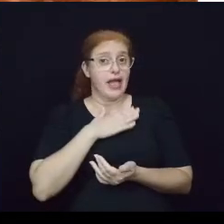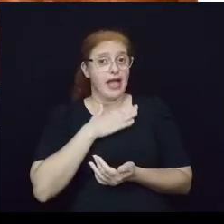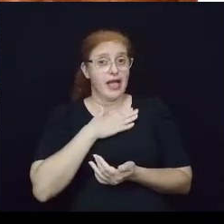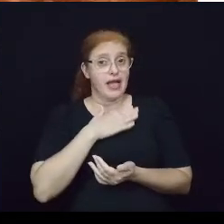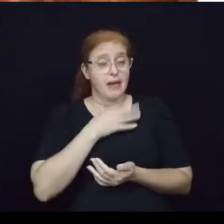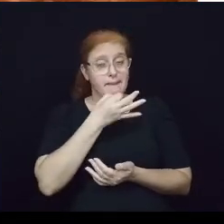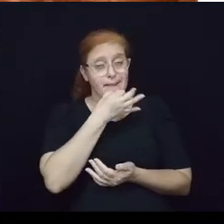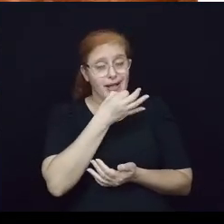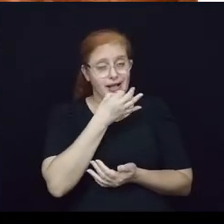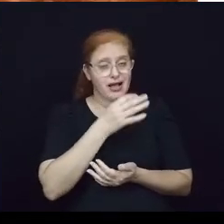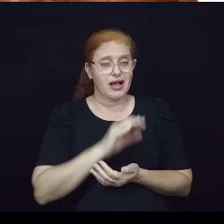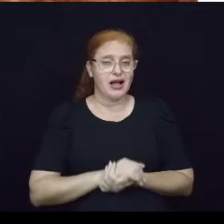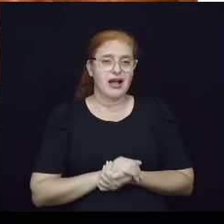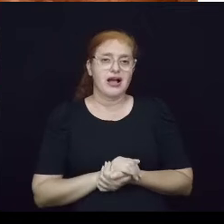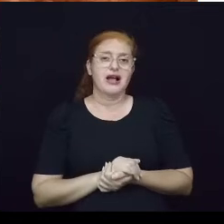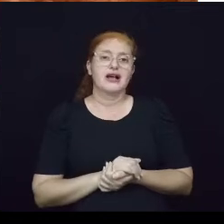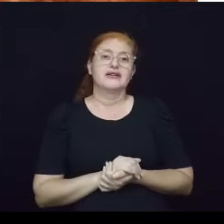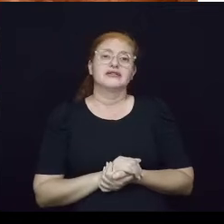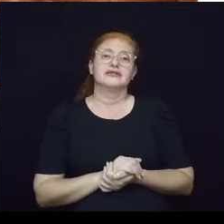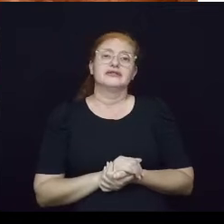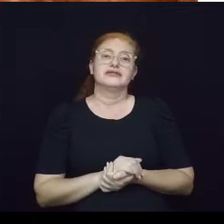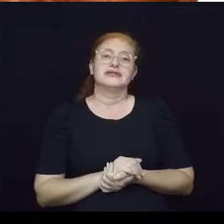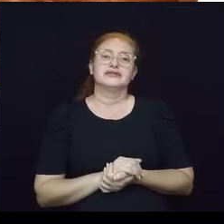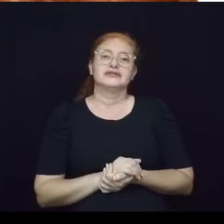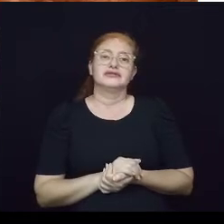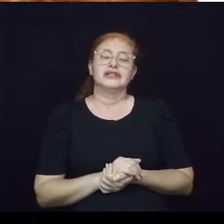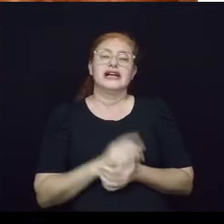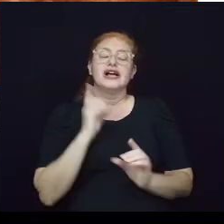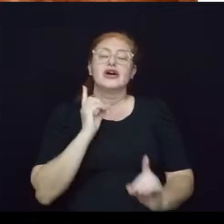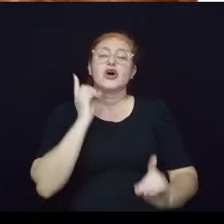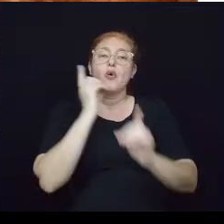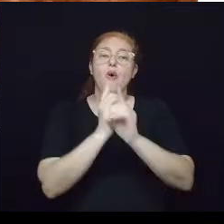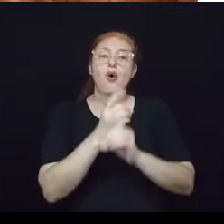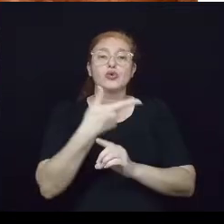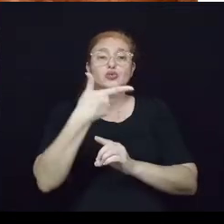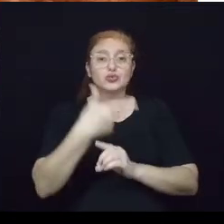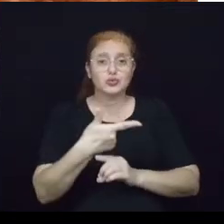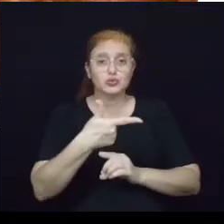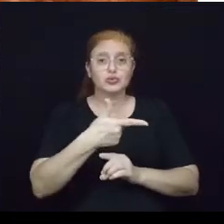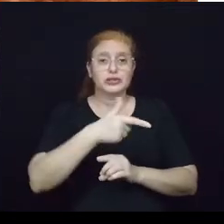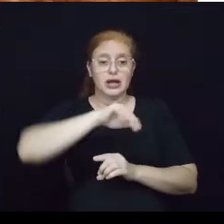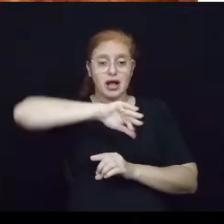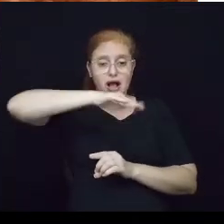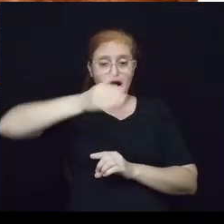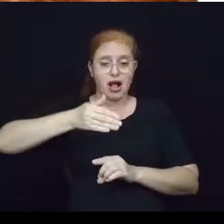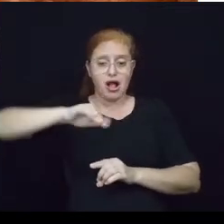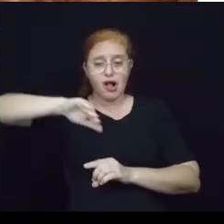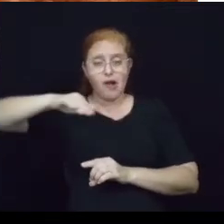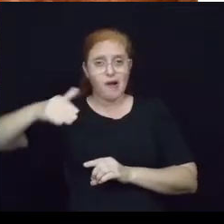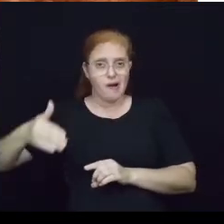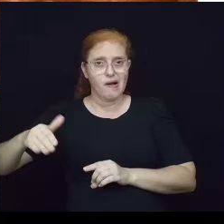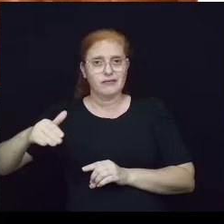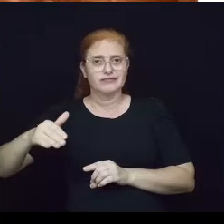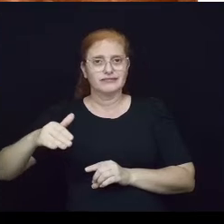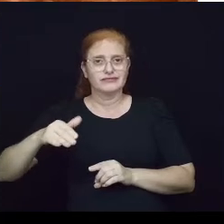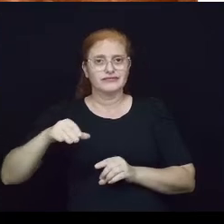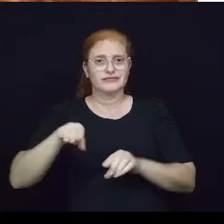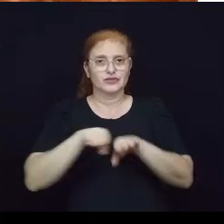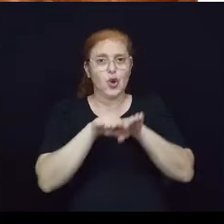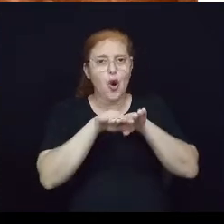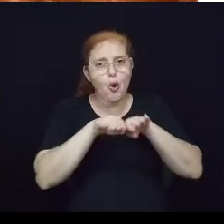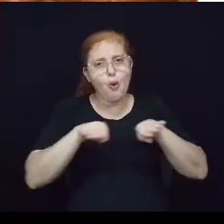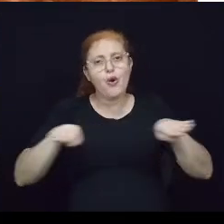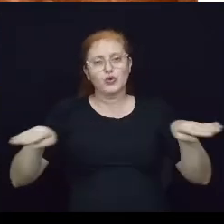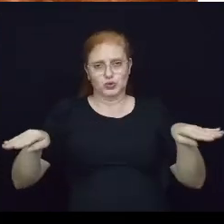de vista, ela é formada pelo encontro de duas ondulações na horizontal.